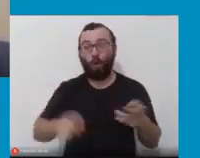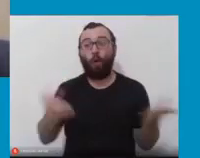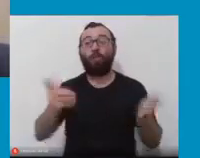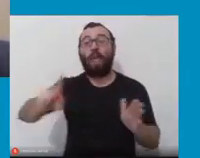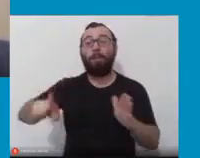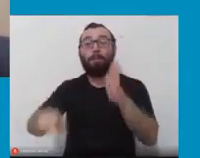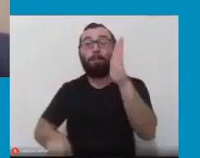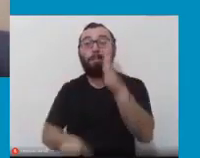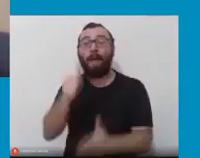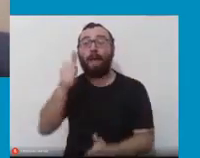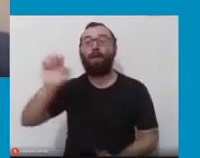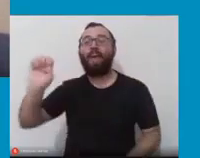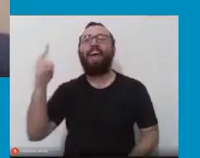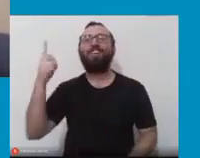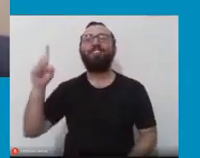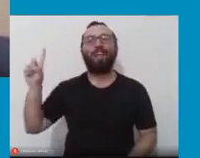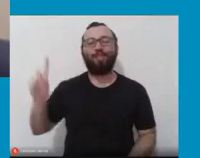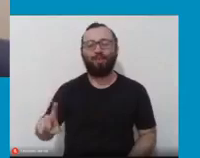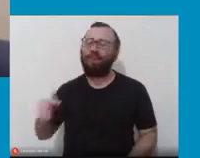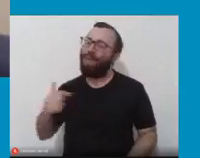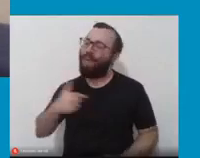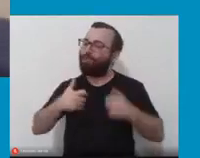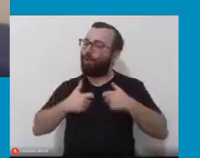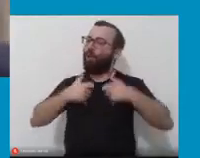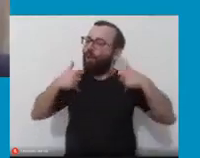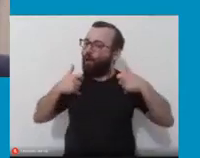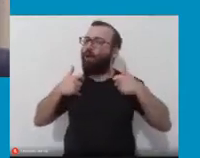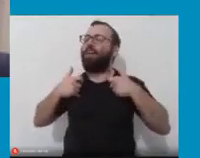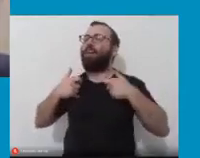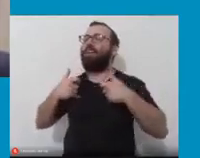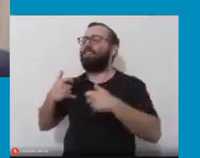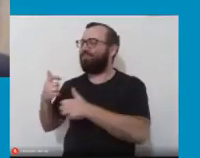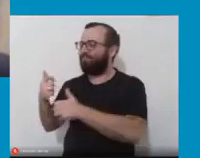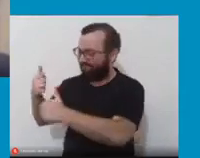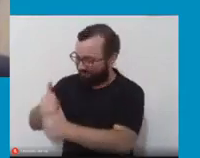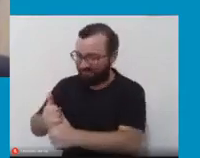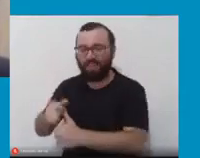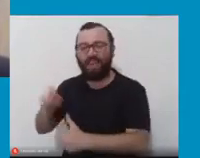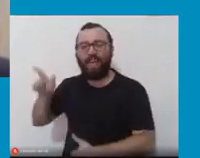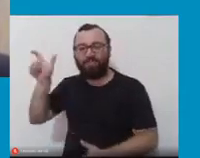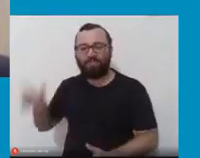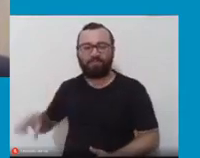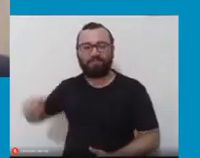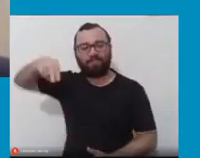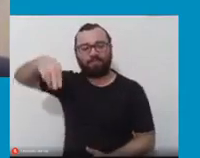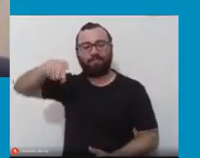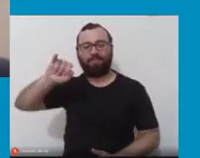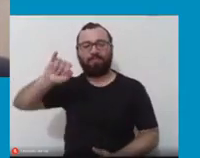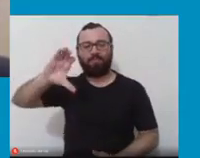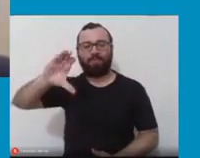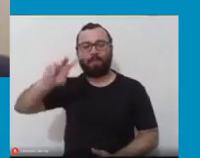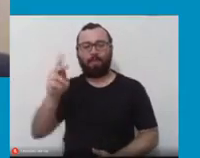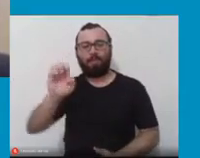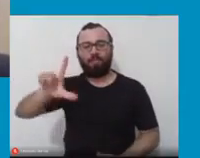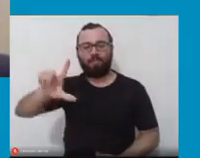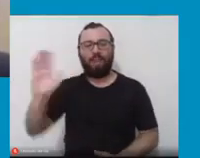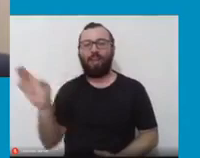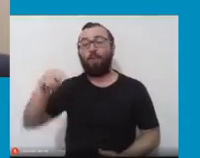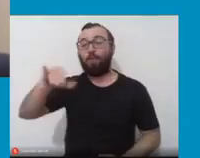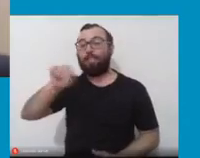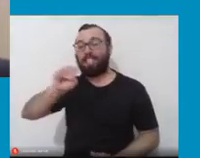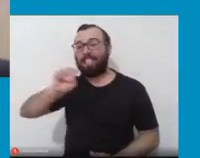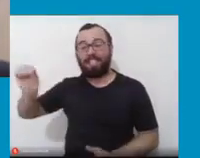primeiro ex-diretor que eu tive a honra de suceder, que é o Michel Miss, que estava na editora, ficou 7 anos na editora, né, de 2012